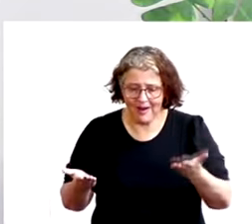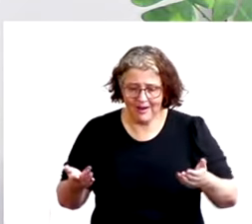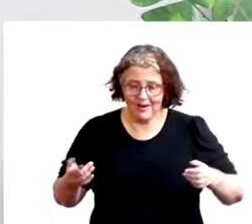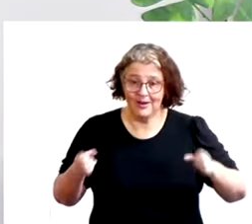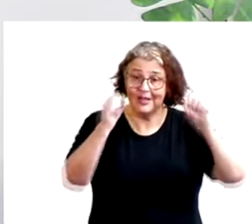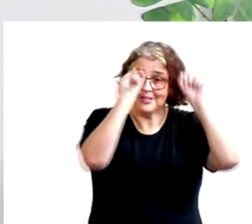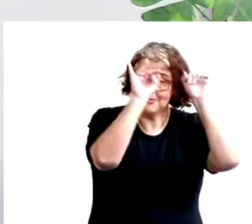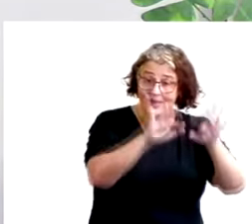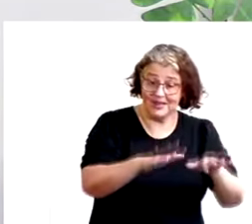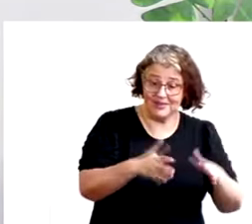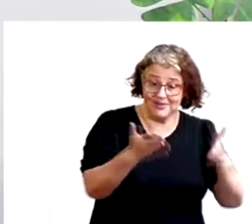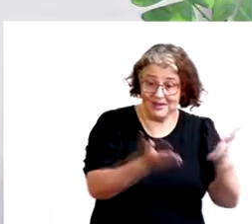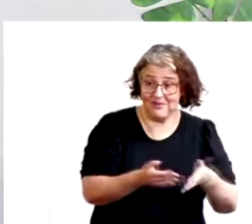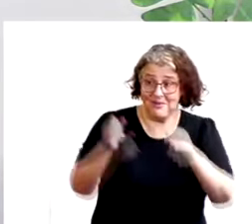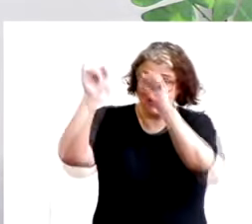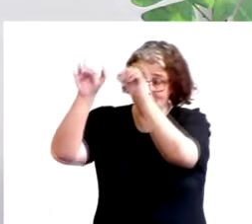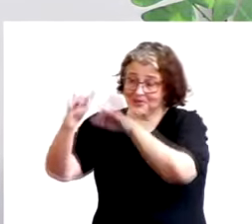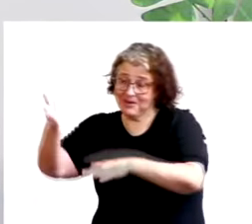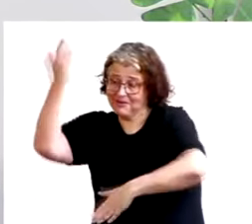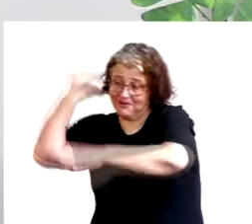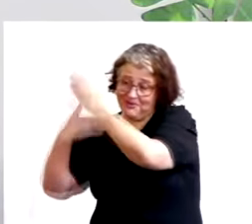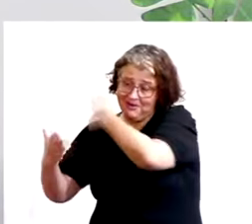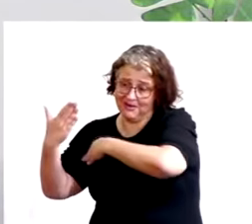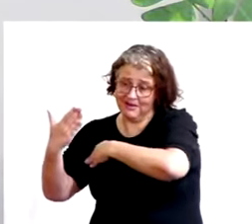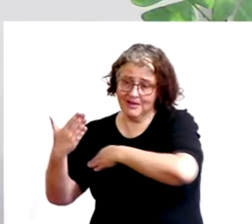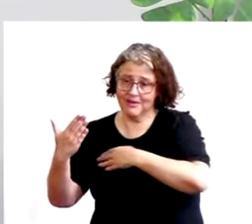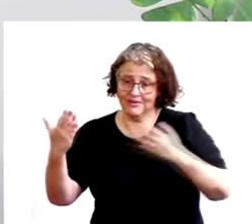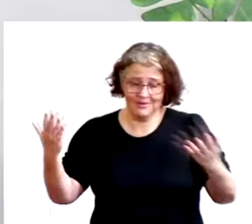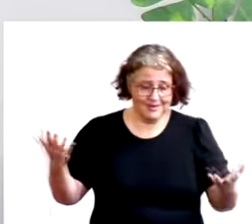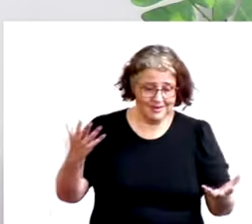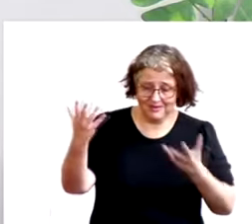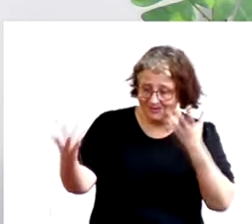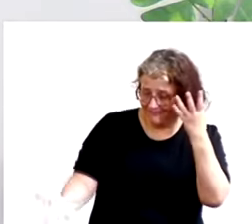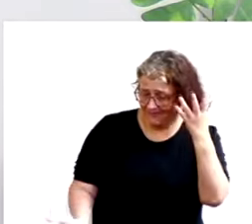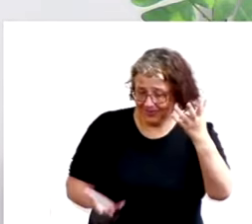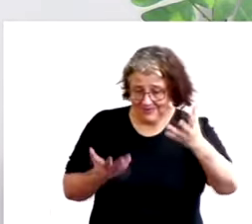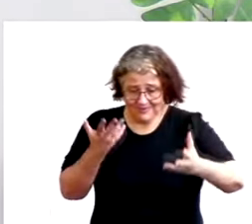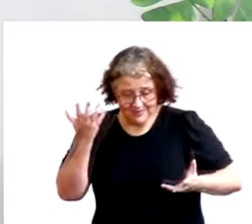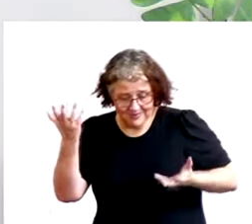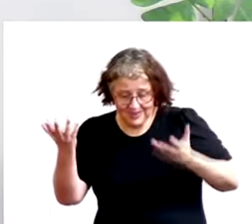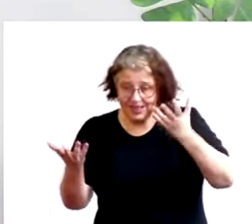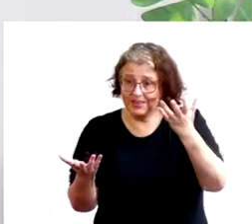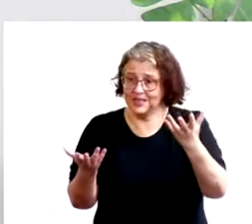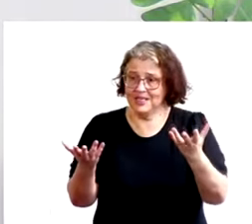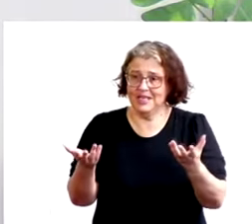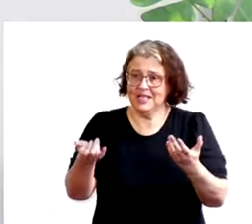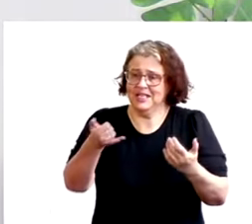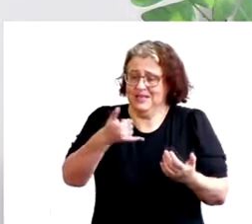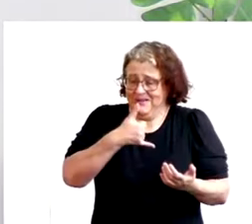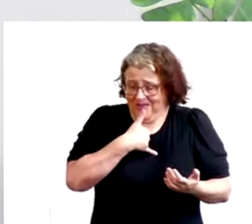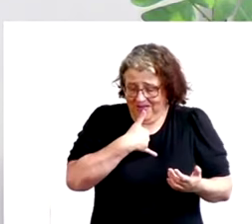acaba por arrastá-lo para um buraco para baixo